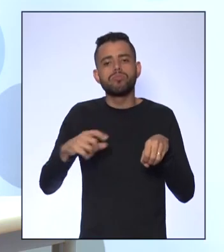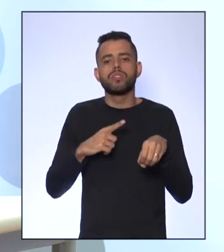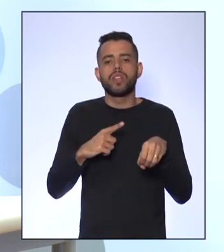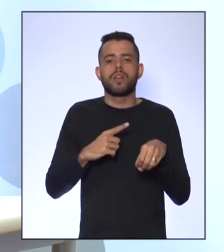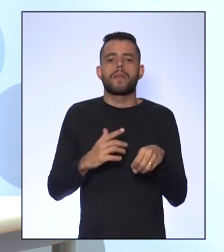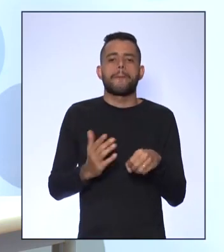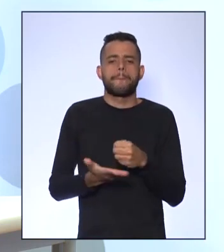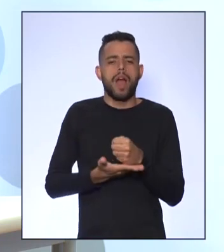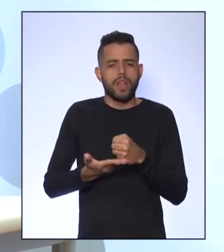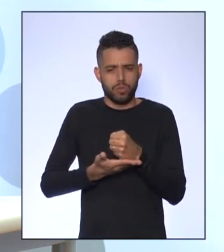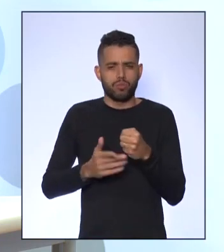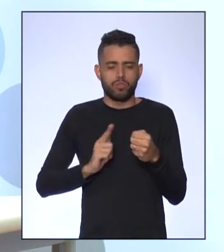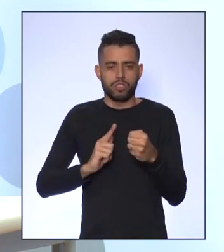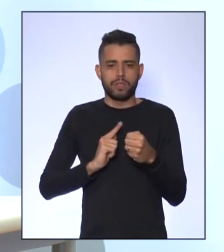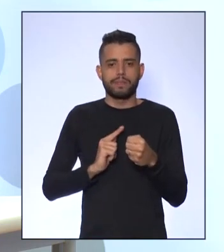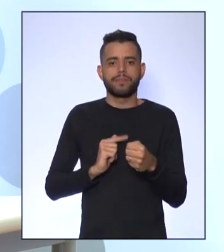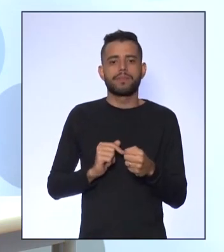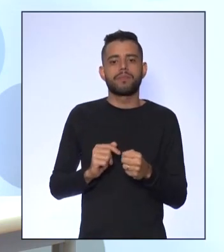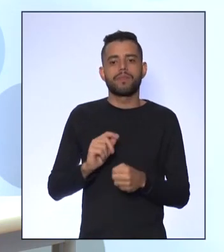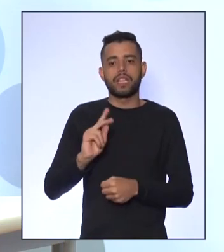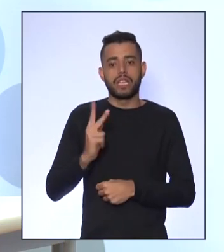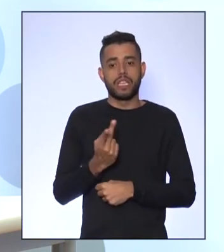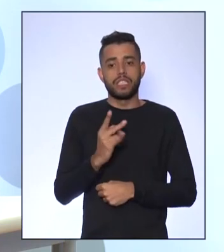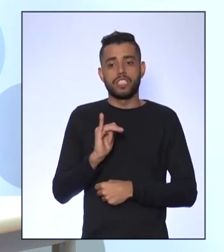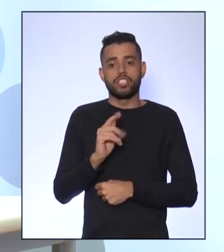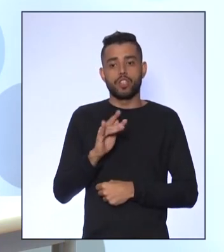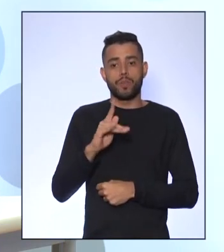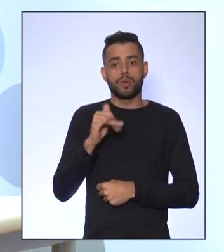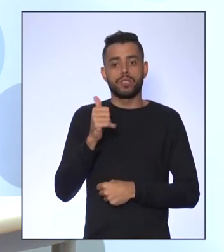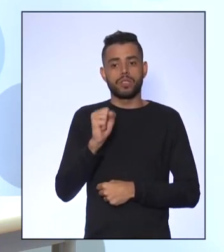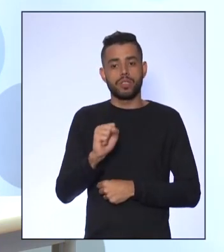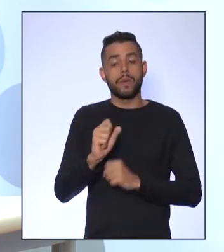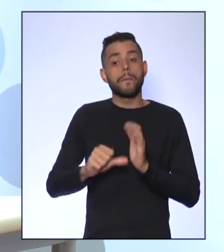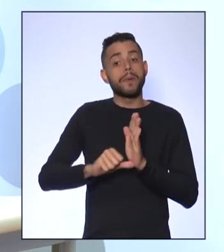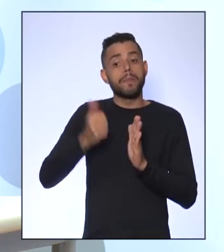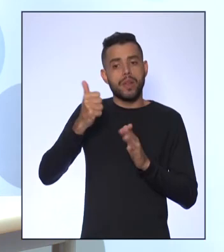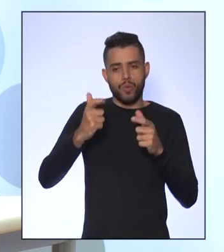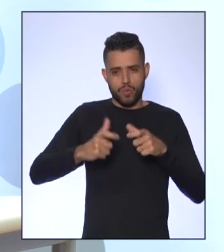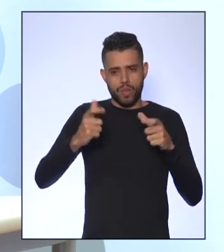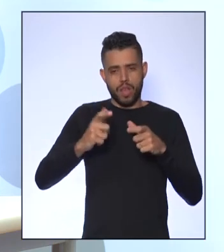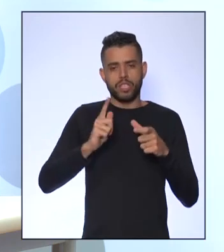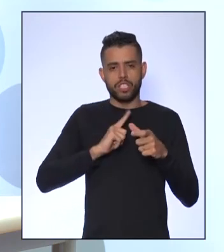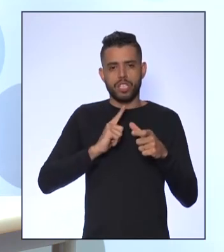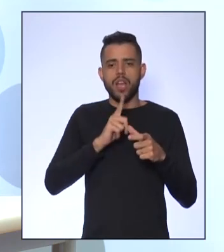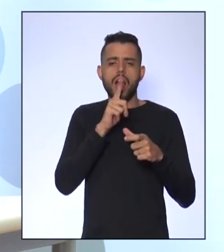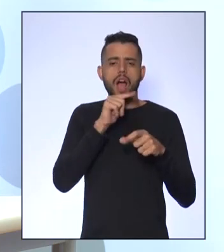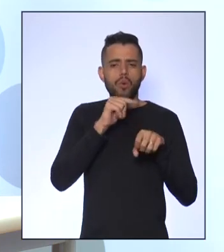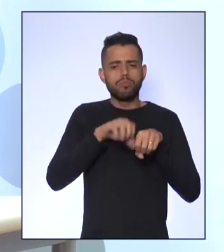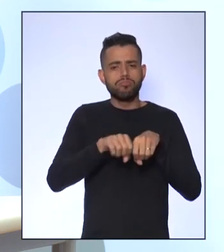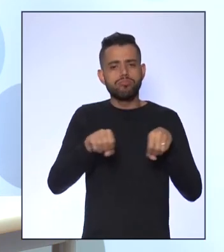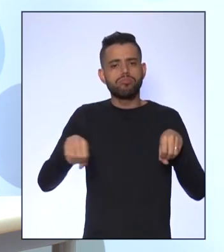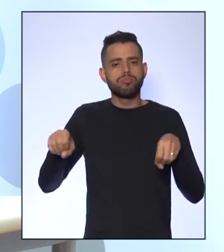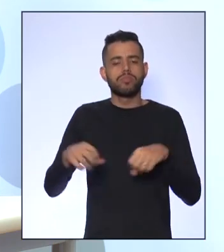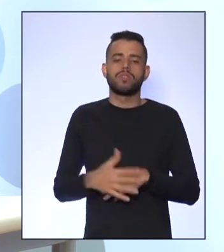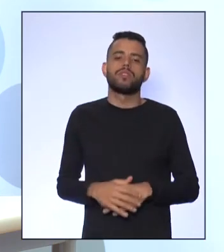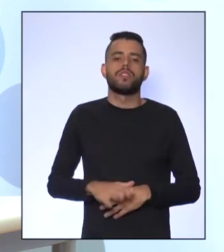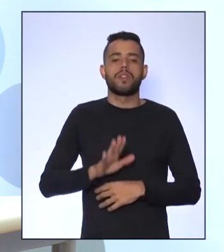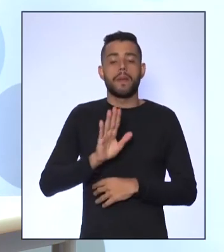que Higienópolis foi o primeiro local que teve água encanada na cidade de São Paulo, depois da